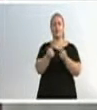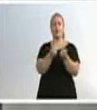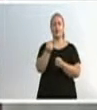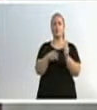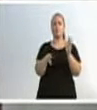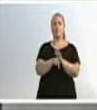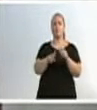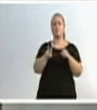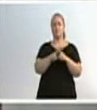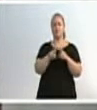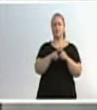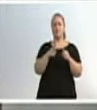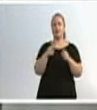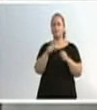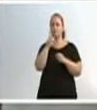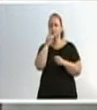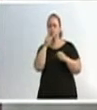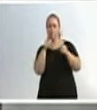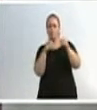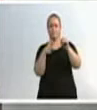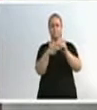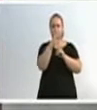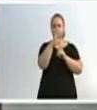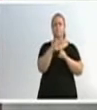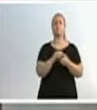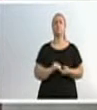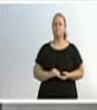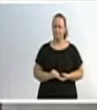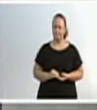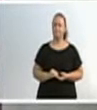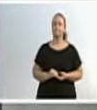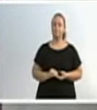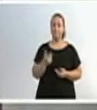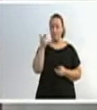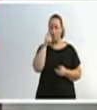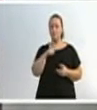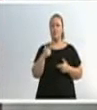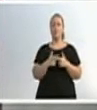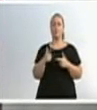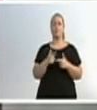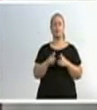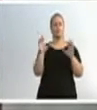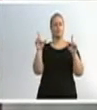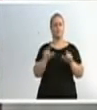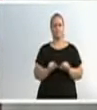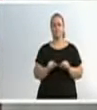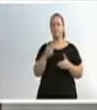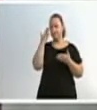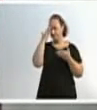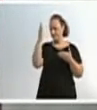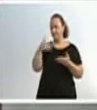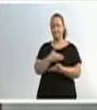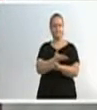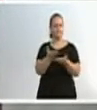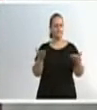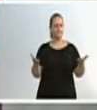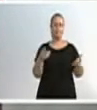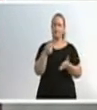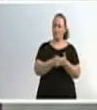pública muito forte na nossa cidade e que a gente possa ter um castramóvel para enfrentar esse problema de verdade. Muito